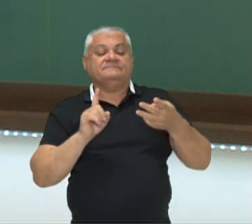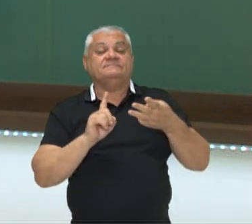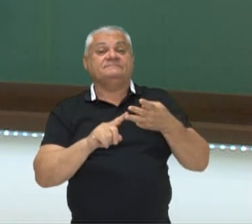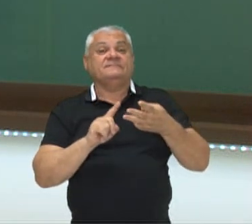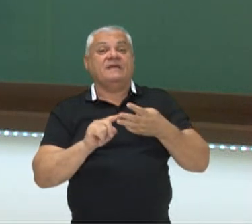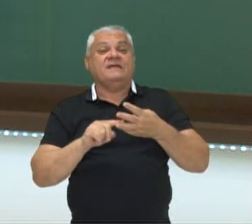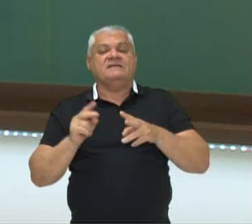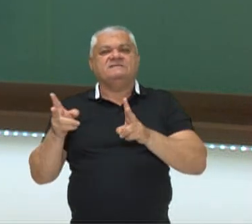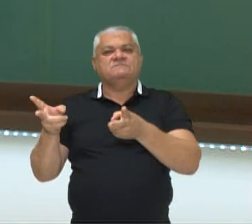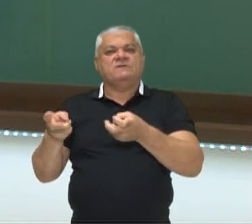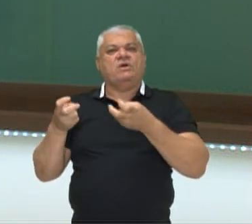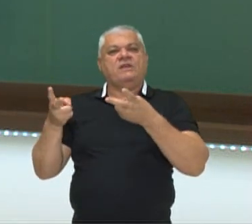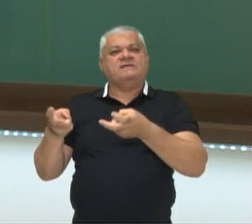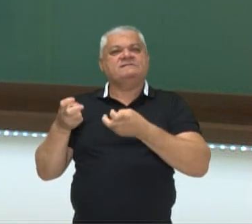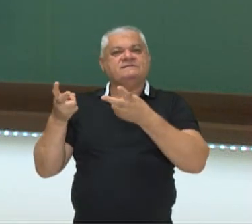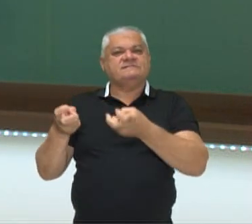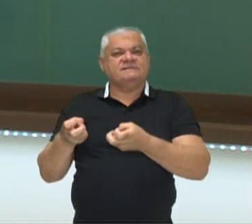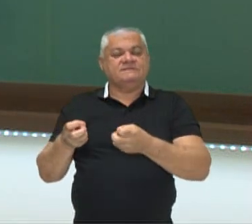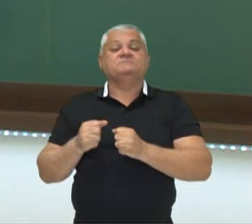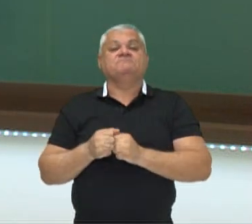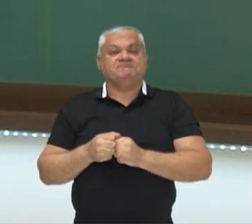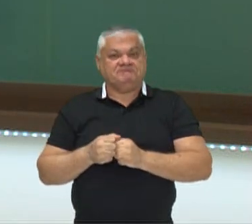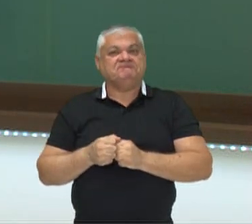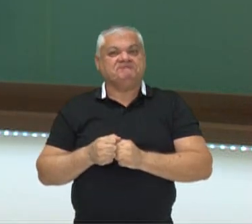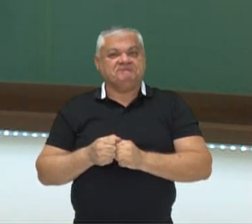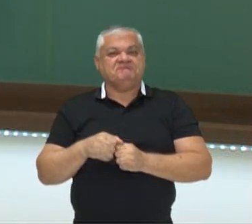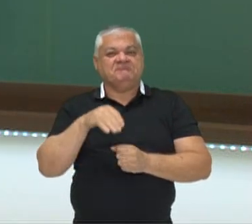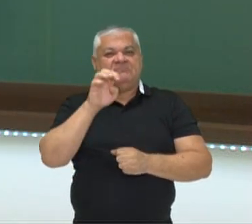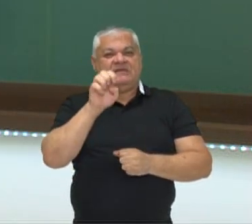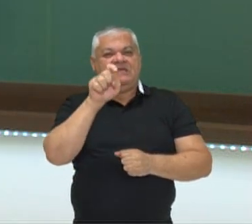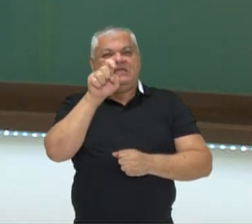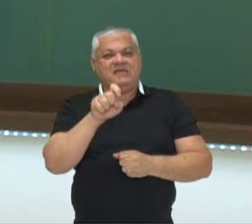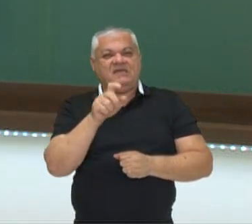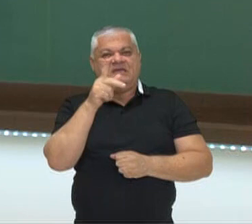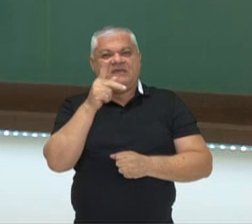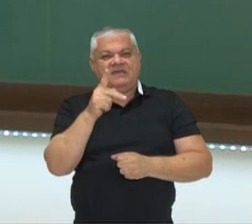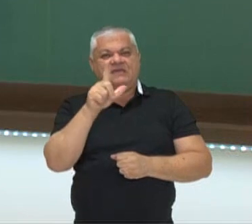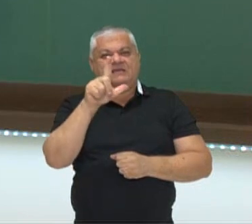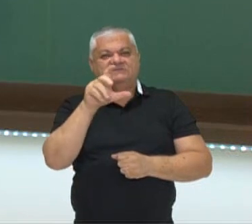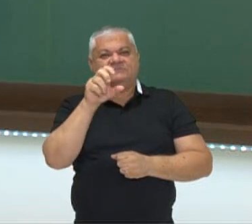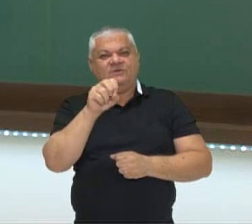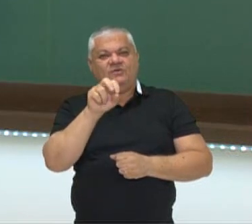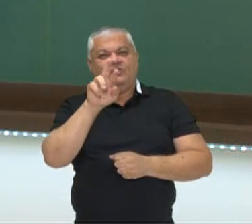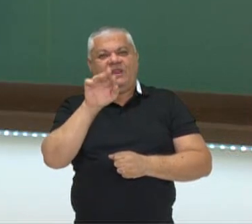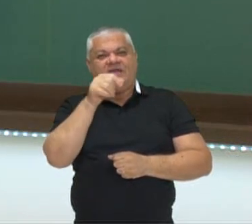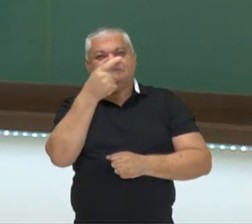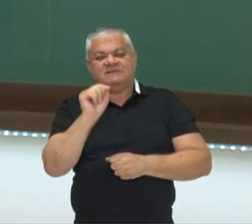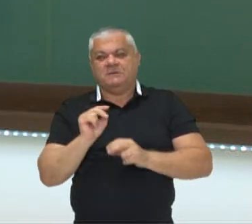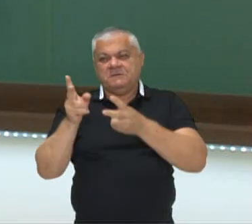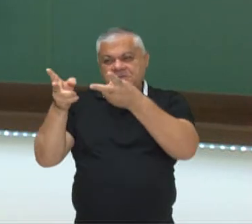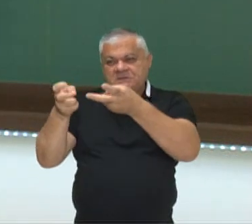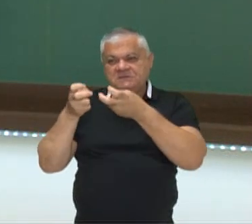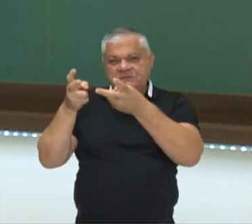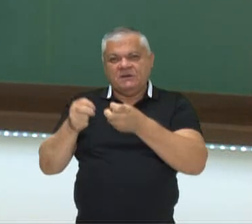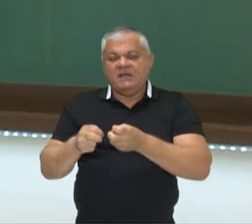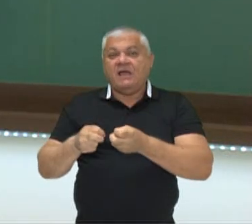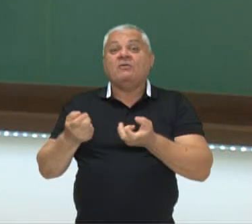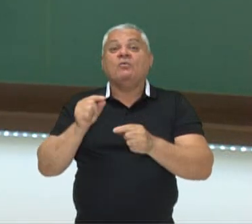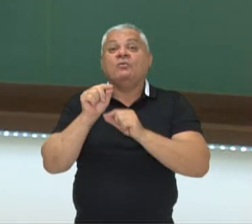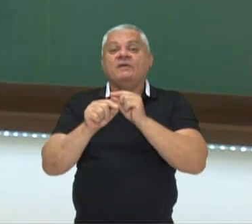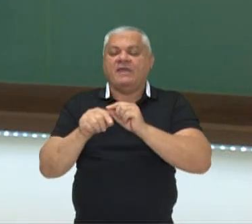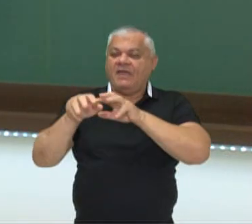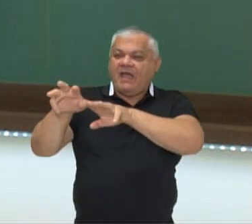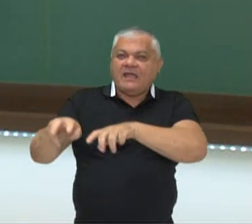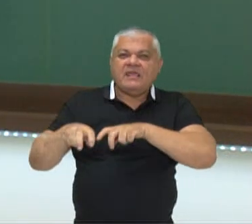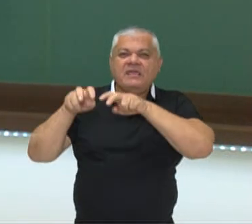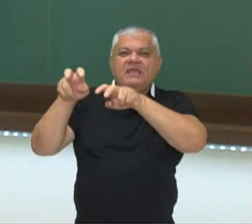exploração, então, era uma exploração mineral e da agricultura muito grande, era uma